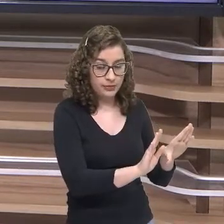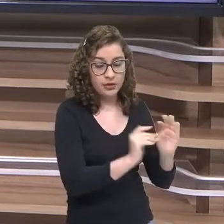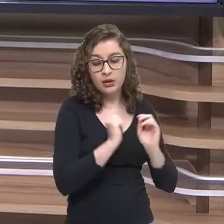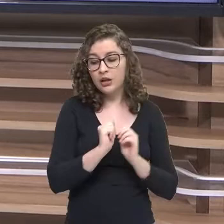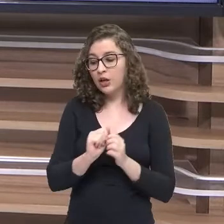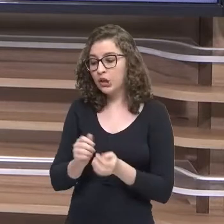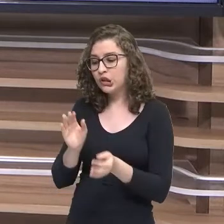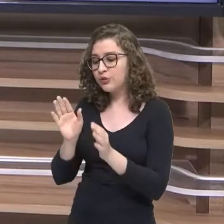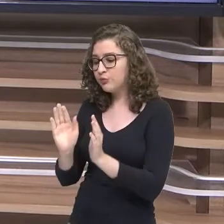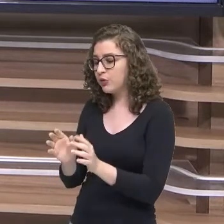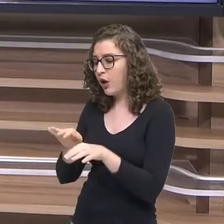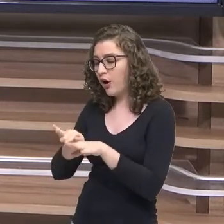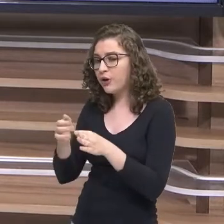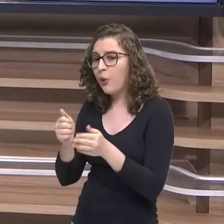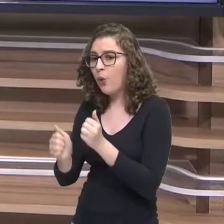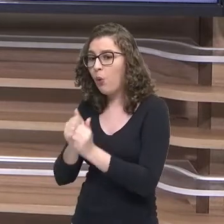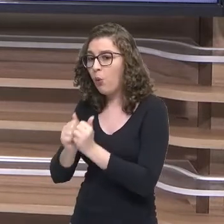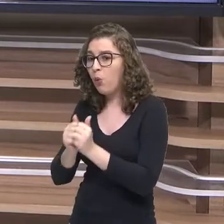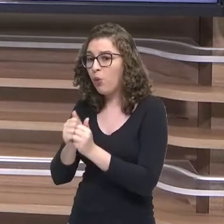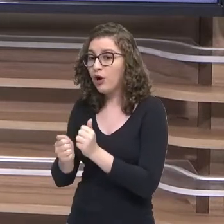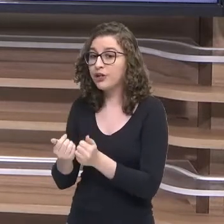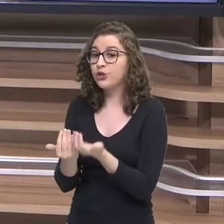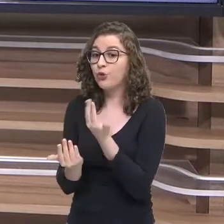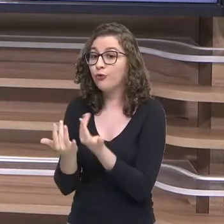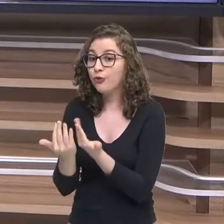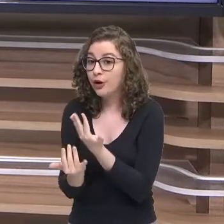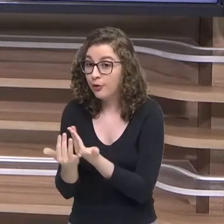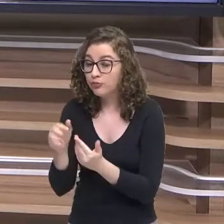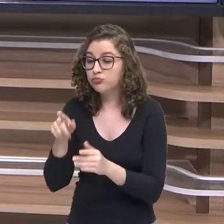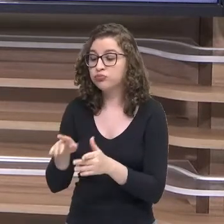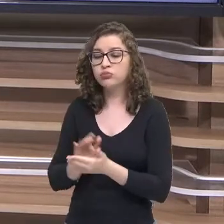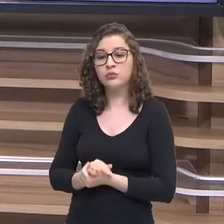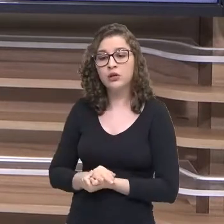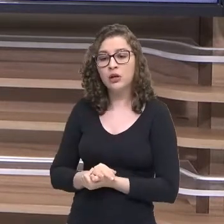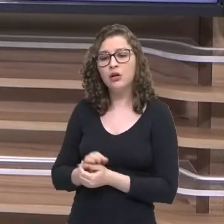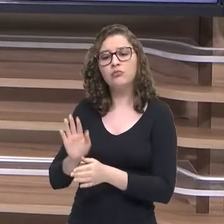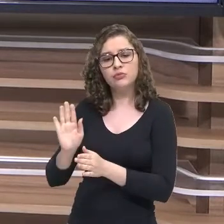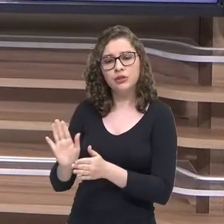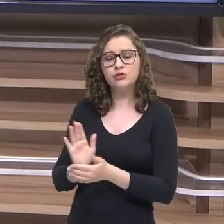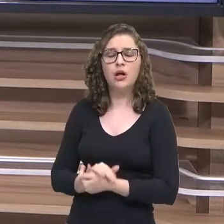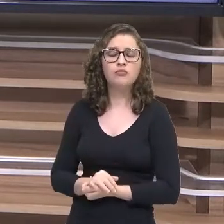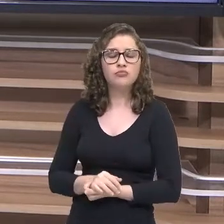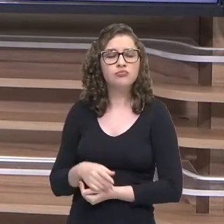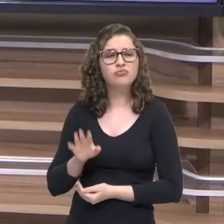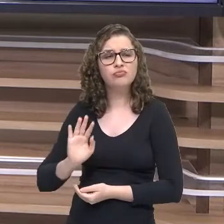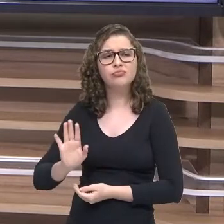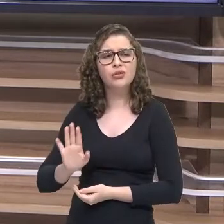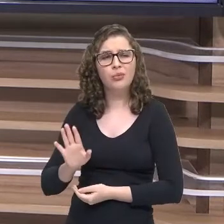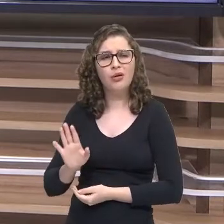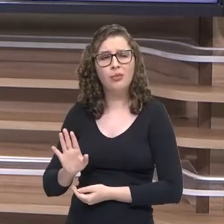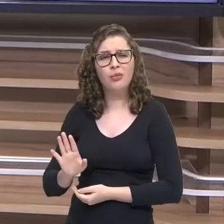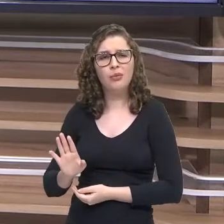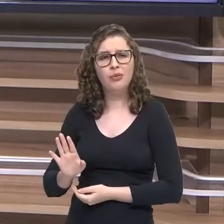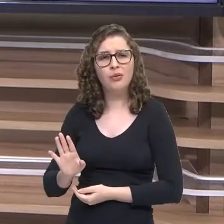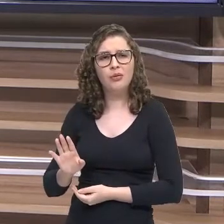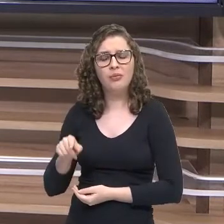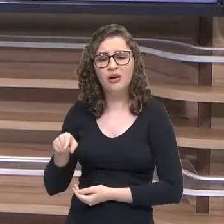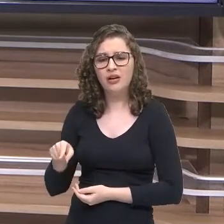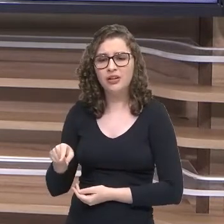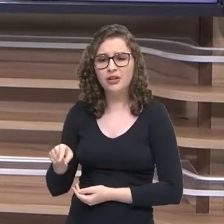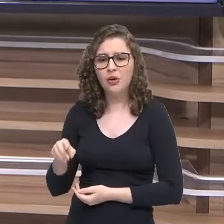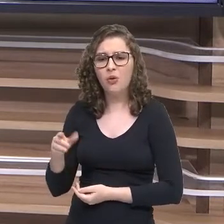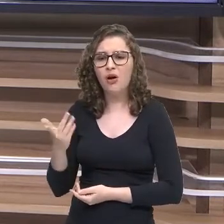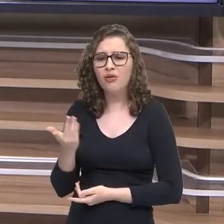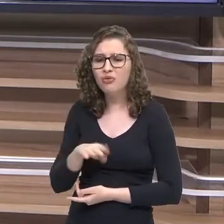fogão, qual dos dois vai estragar primeiro, né? Aquele que está fora da geladeira. Mas por que ele vai